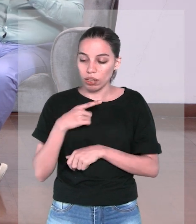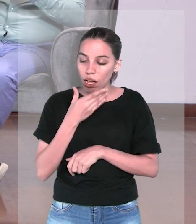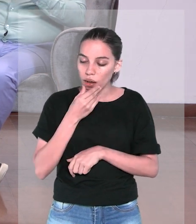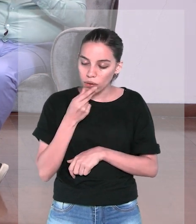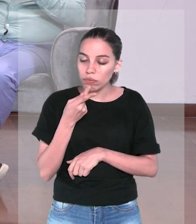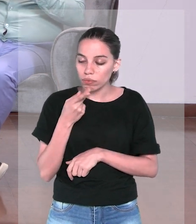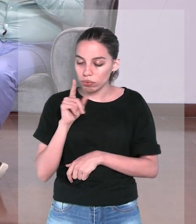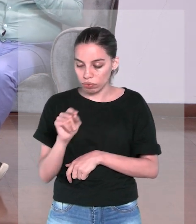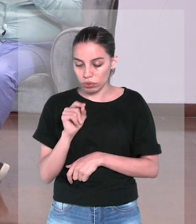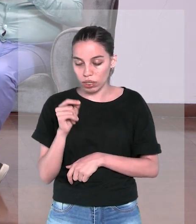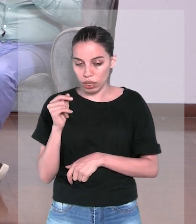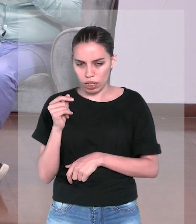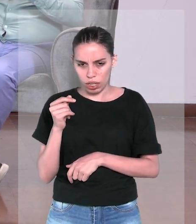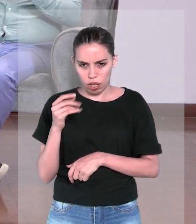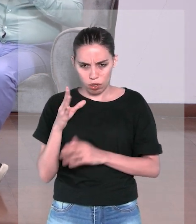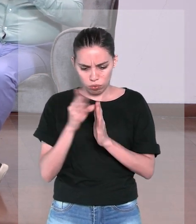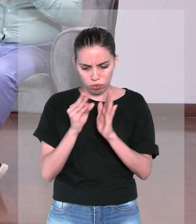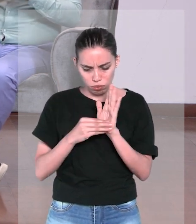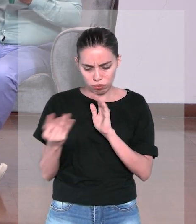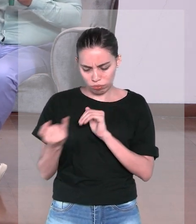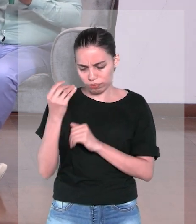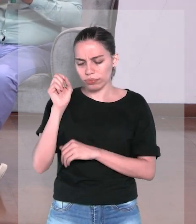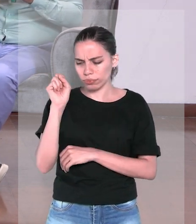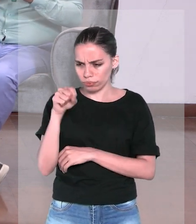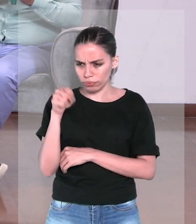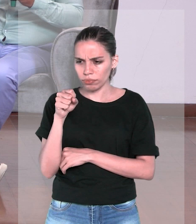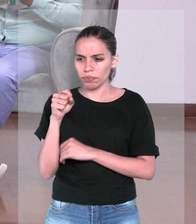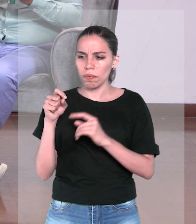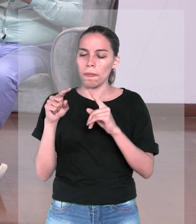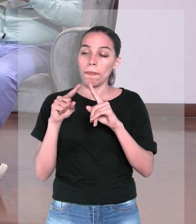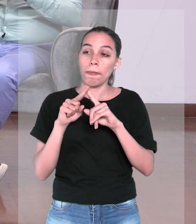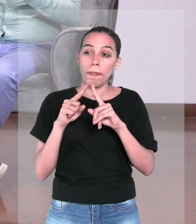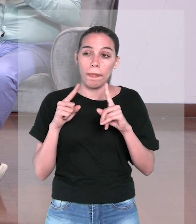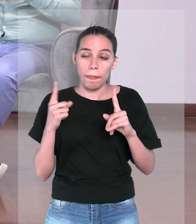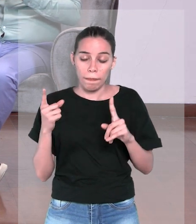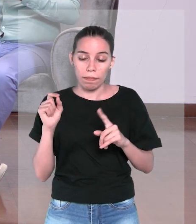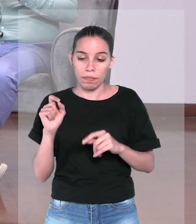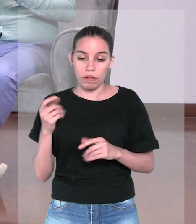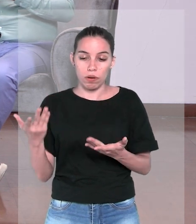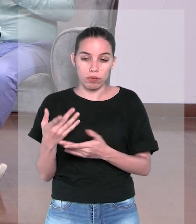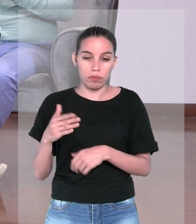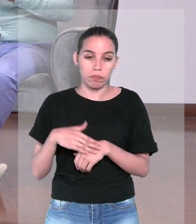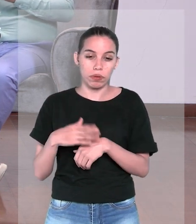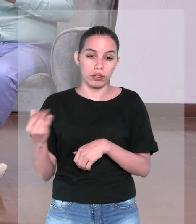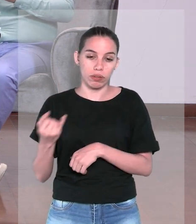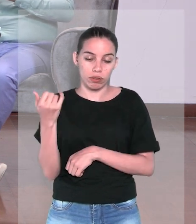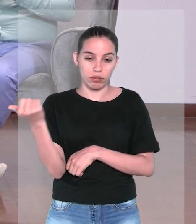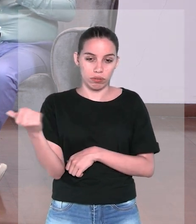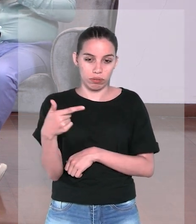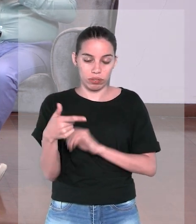conteúdo, mas assim, é importante hoje mais do que nunca, a gente precisa fazer isso, ter uma educação